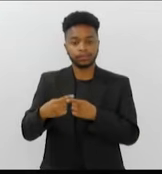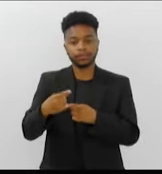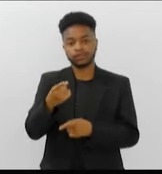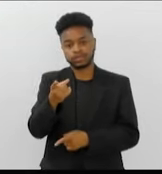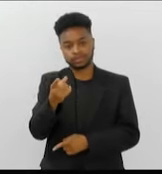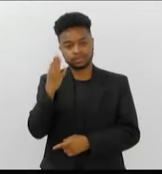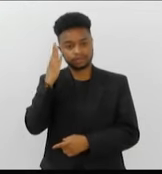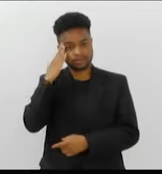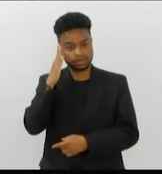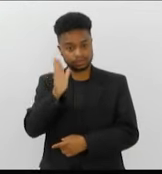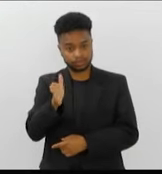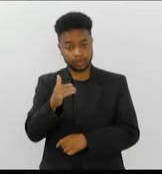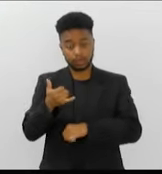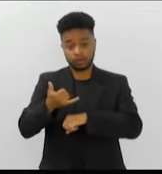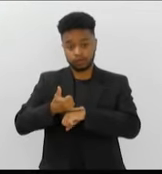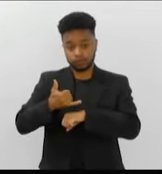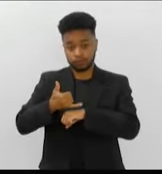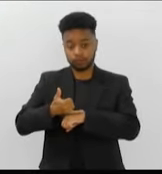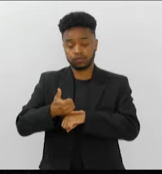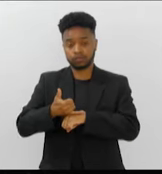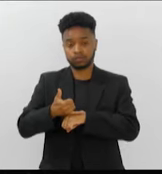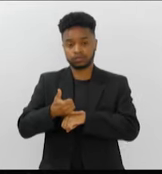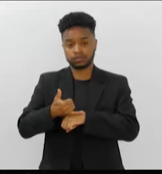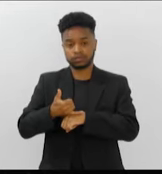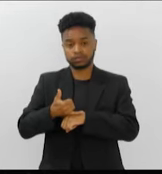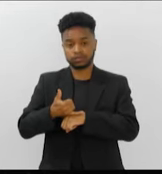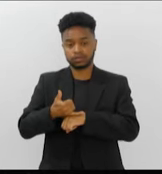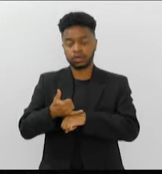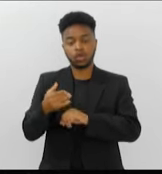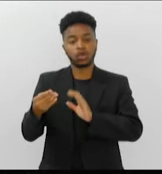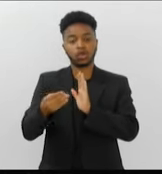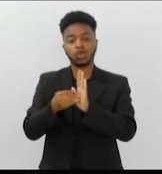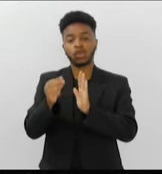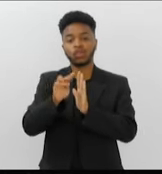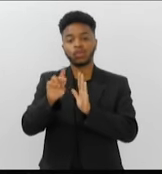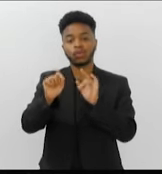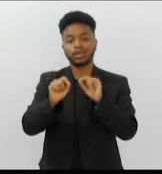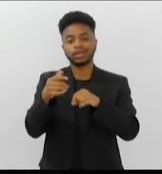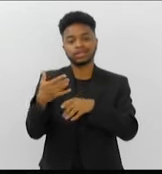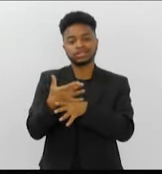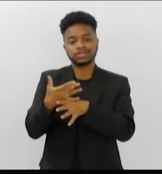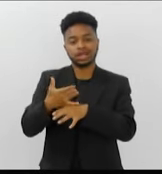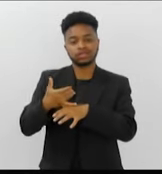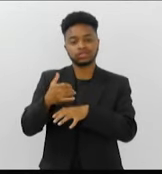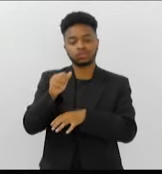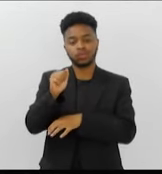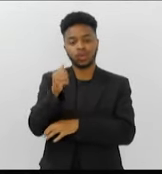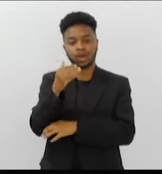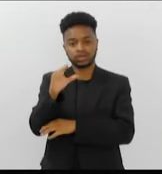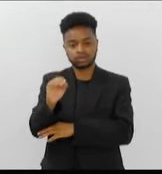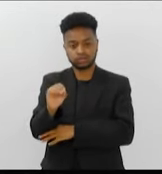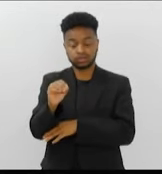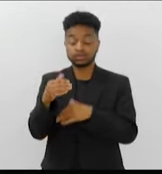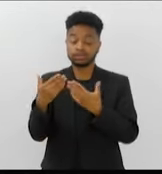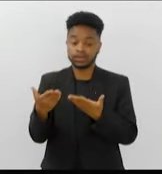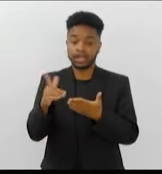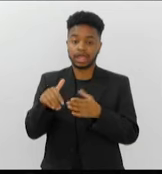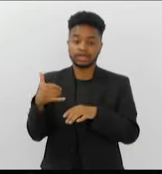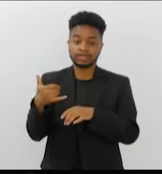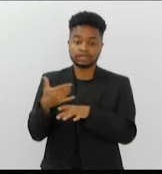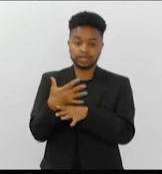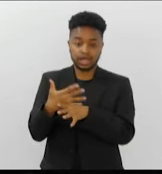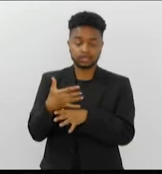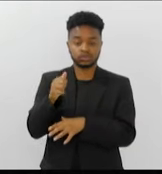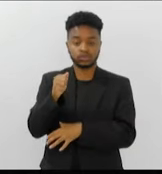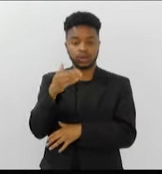Vossa Excelência, que Volta Redonda é chamada Cidade do Aço. E mesmo sendo a Cidade do Aço,